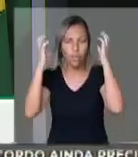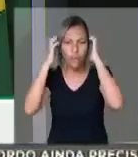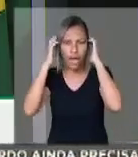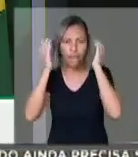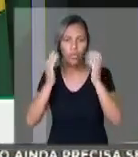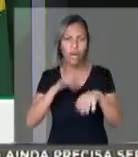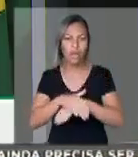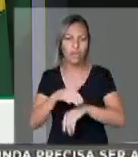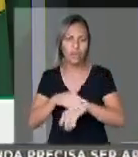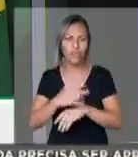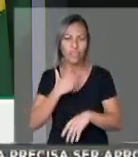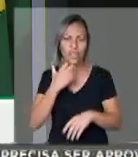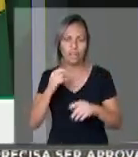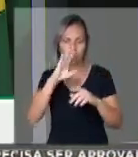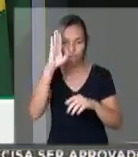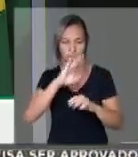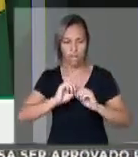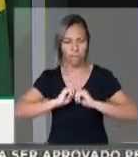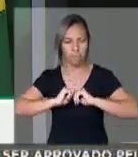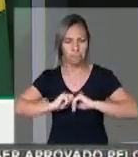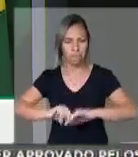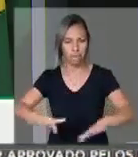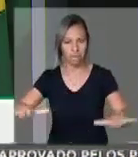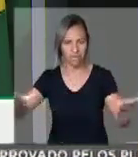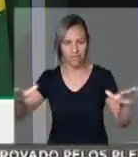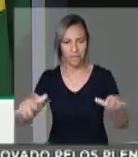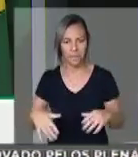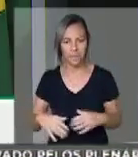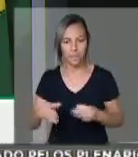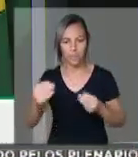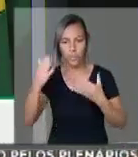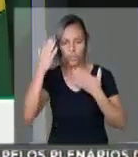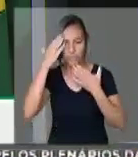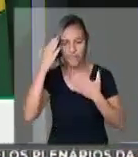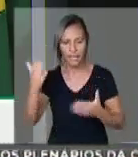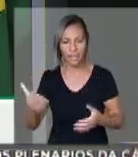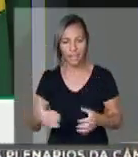veiculado na voz do Brasil e também nos meios de comunicação dessa casa. Será Muito atendido, obrigada. deputado.